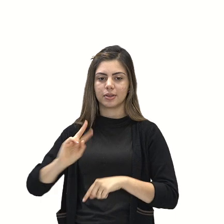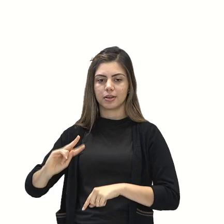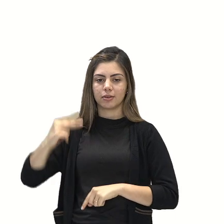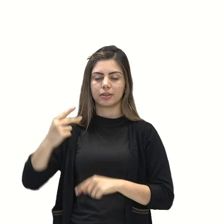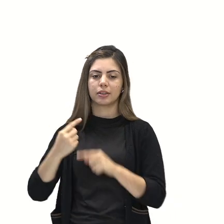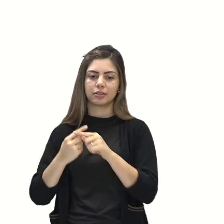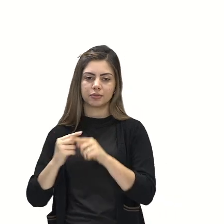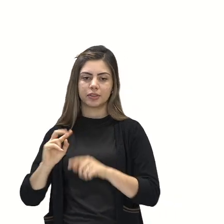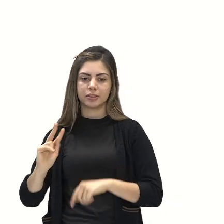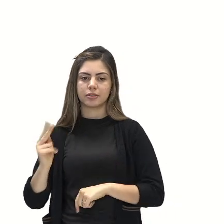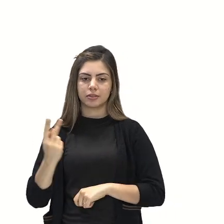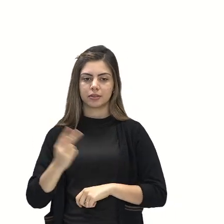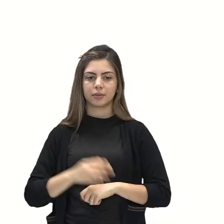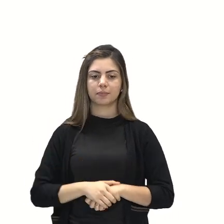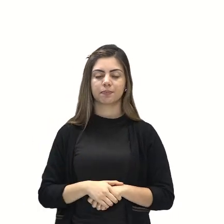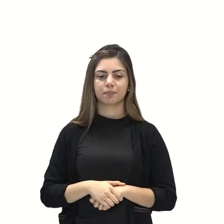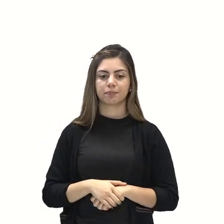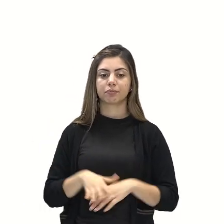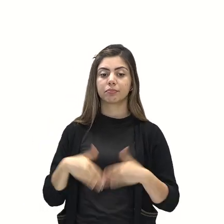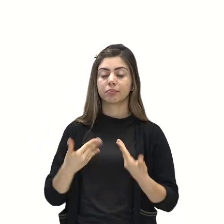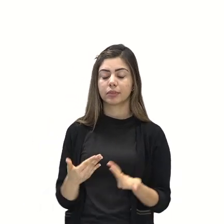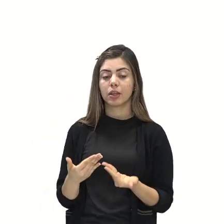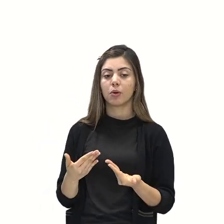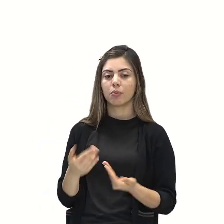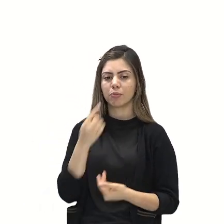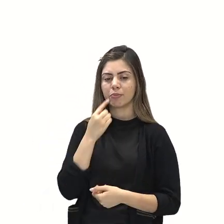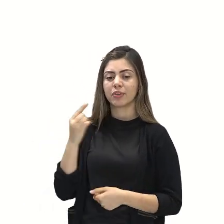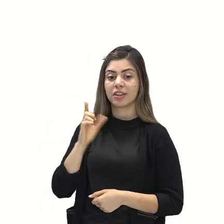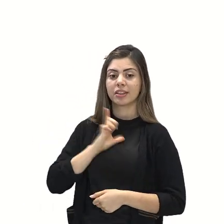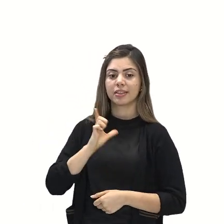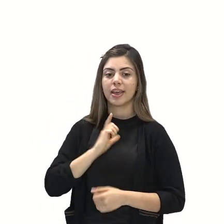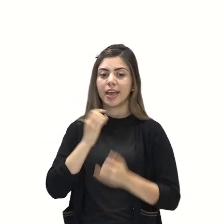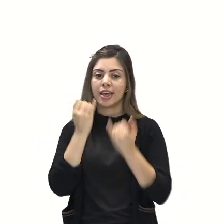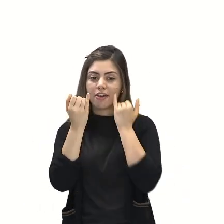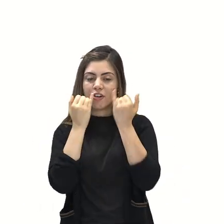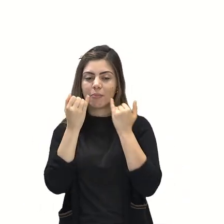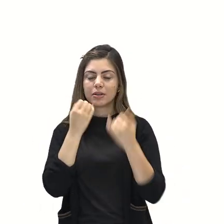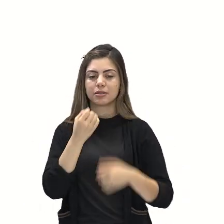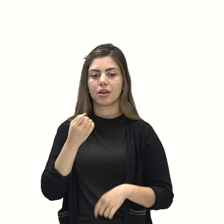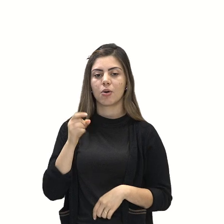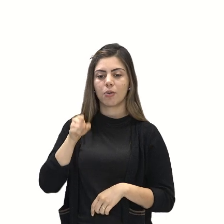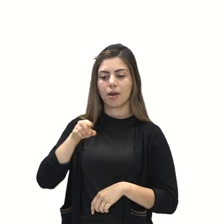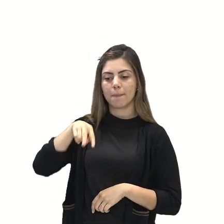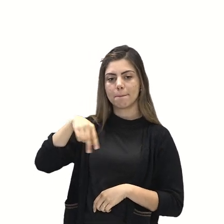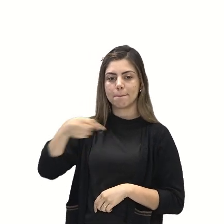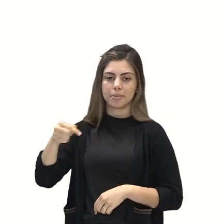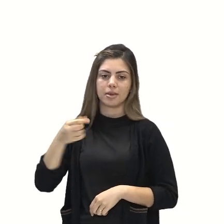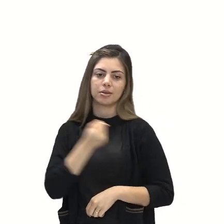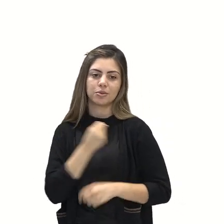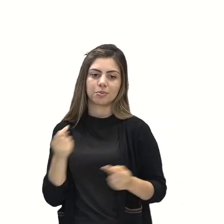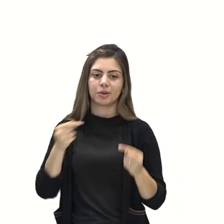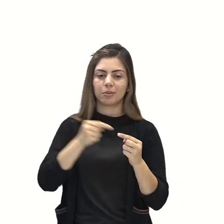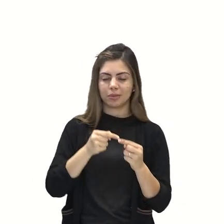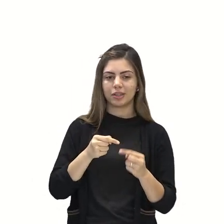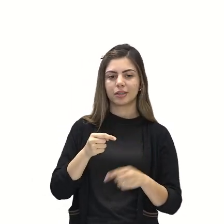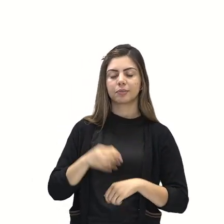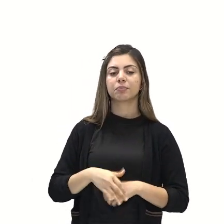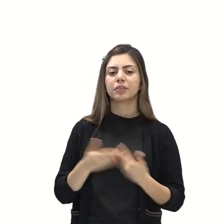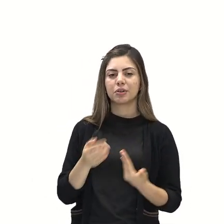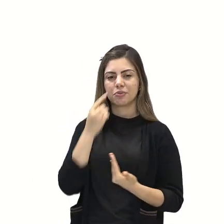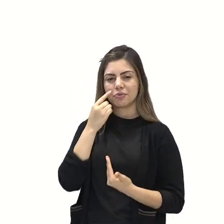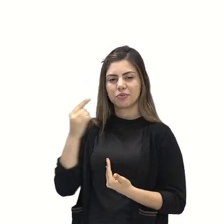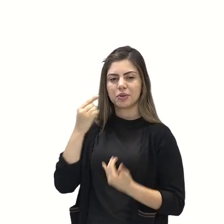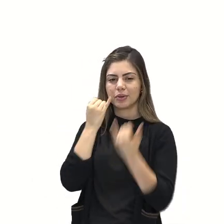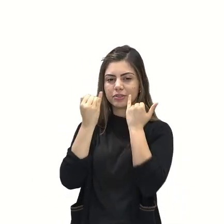altura. Então, lá vai, olha. Agora o π foi dado. Está sendo solicitado aqui foram os dados, que ele deve